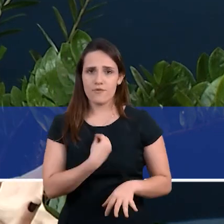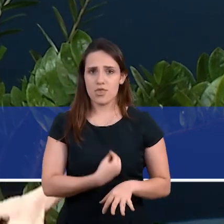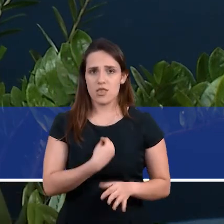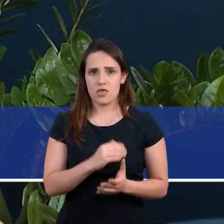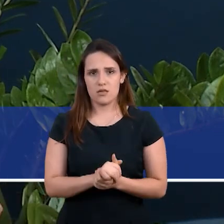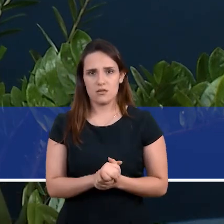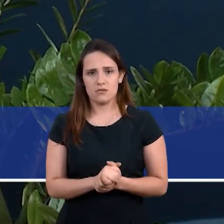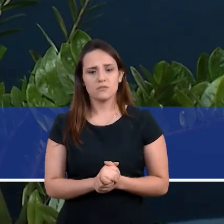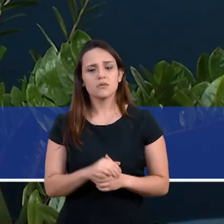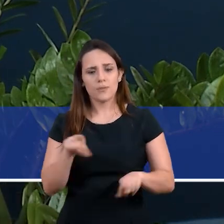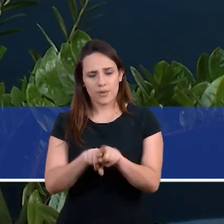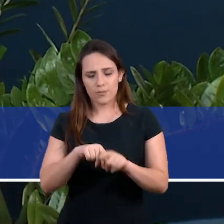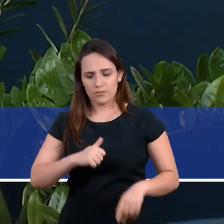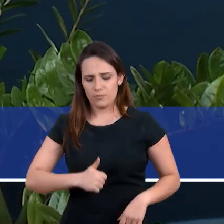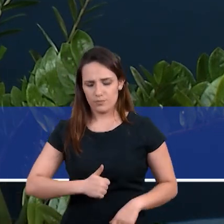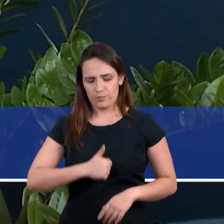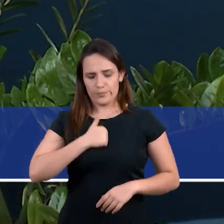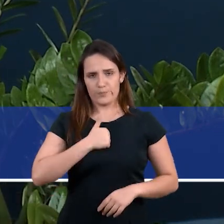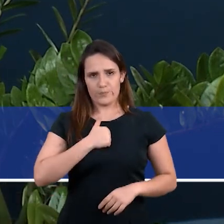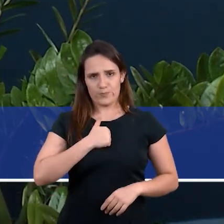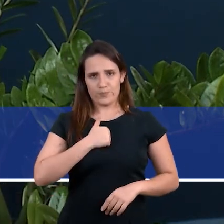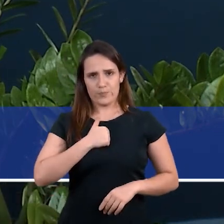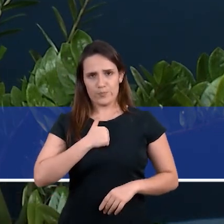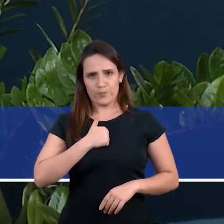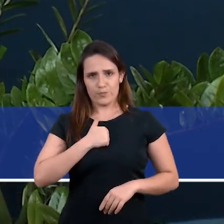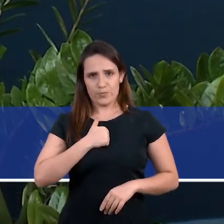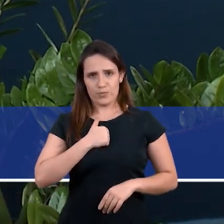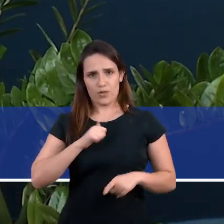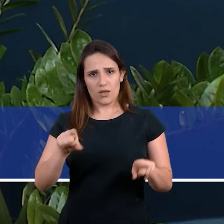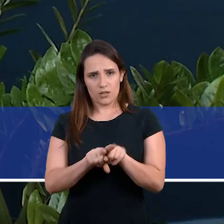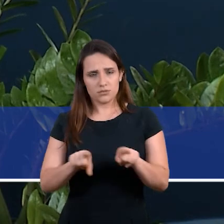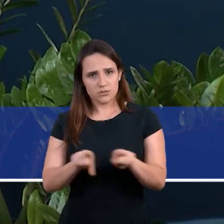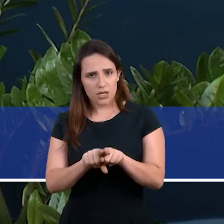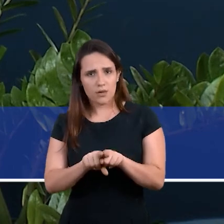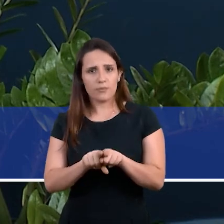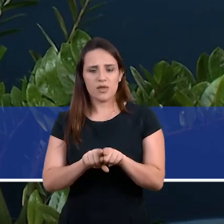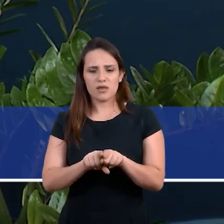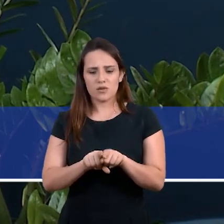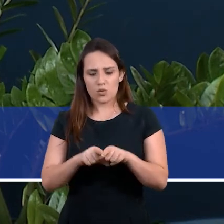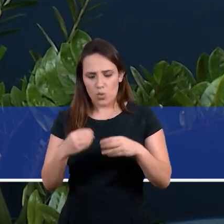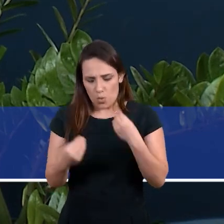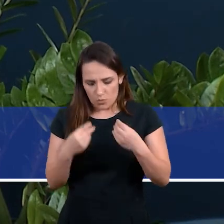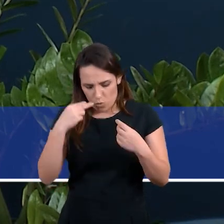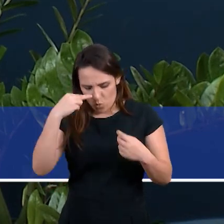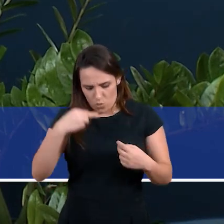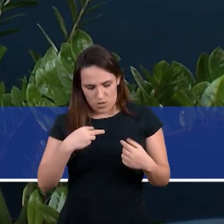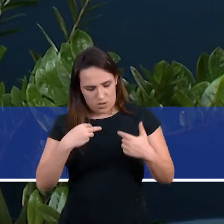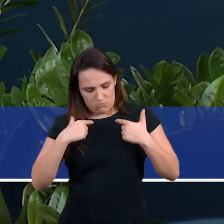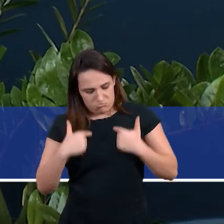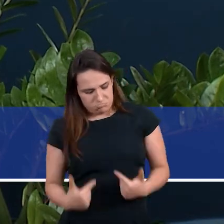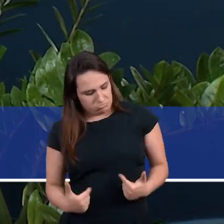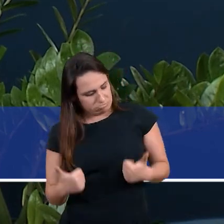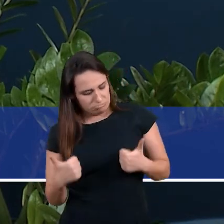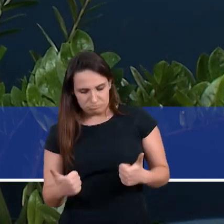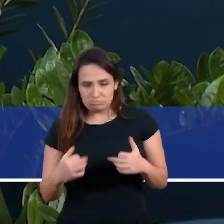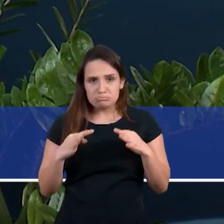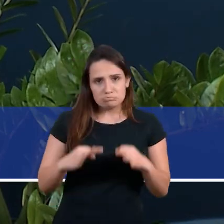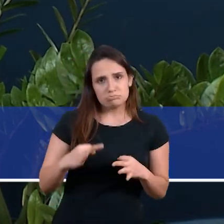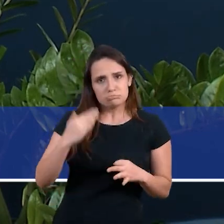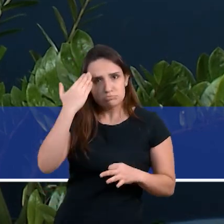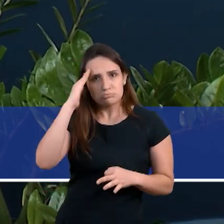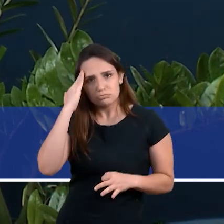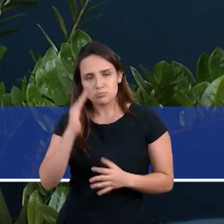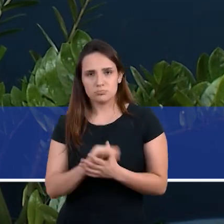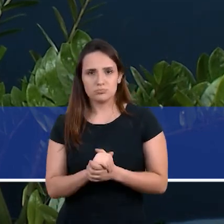vida pós-cirúrgica, né? Para autoestima, para o reconhecimento corporal depois da cirurgia, ela se olhar no